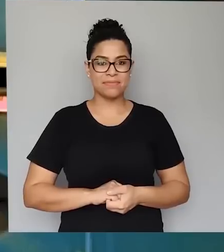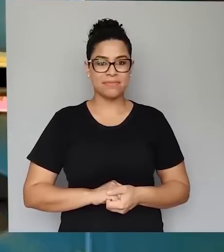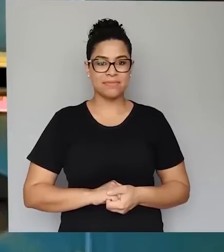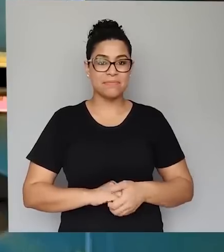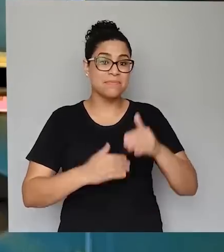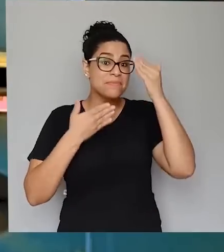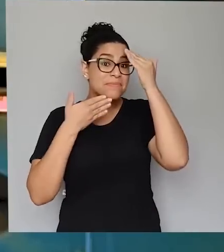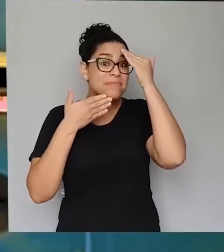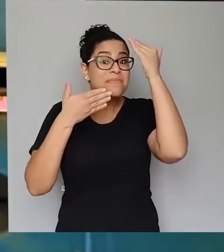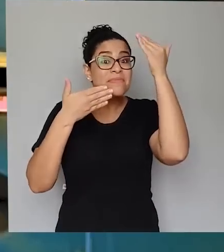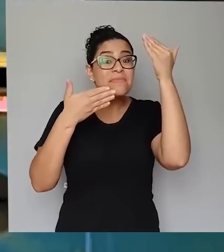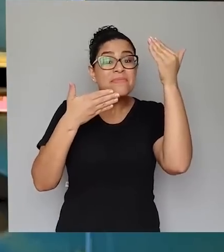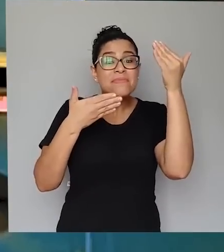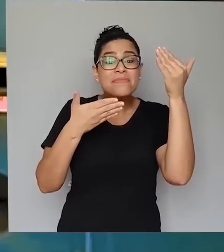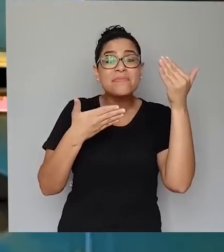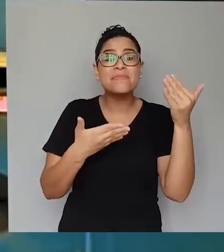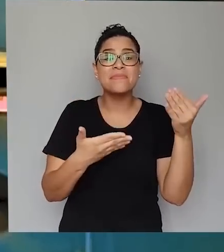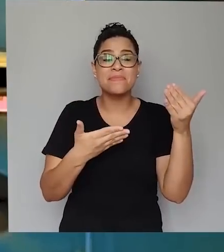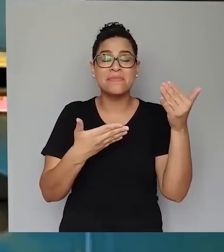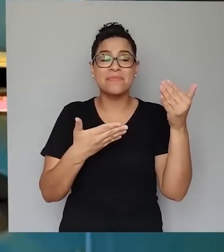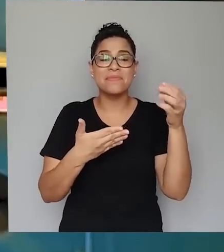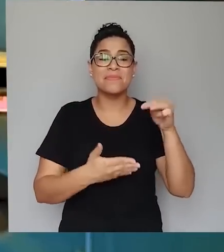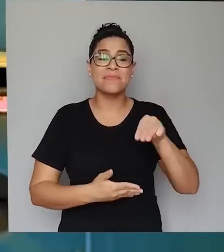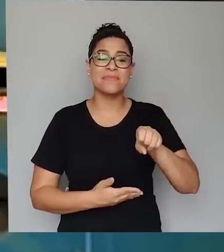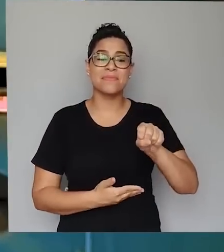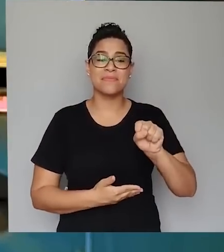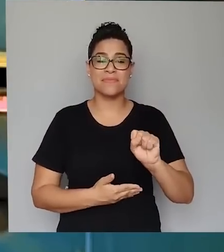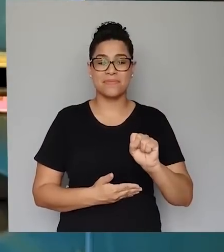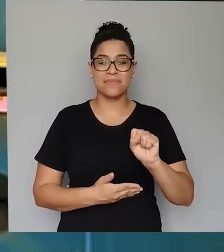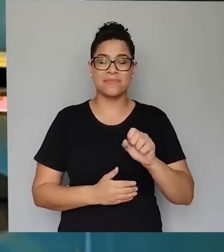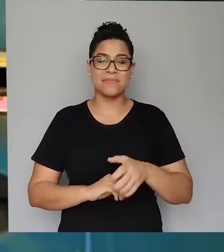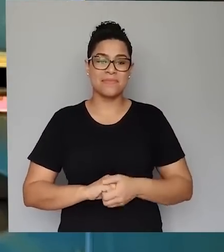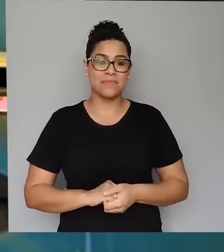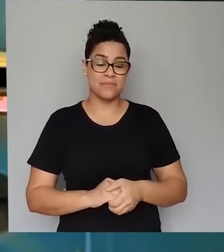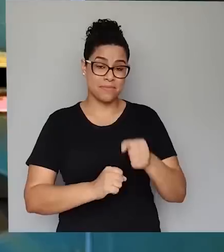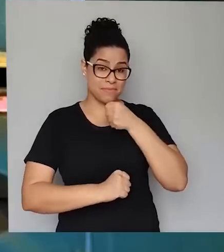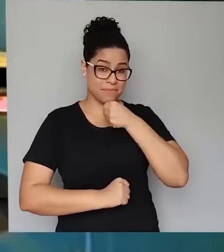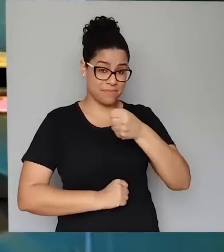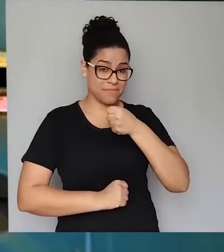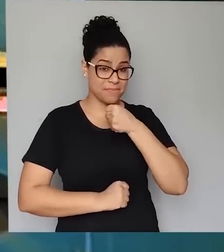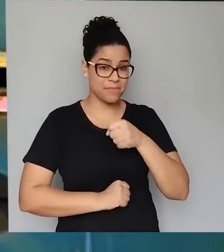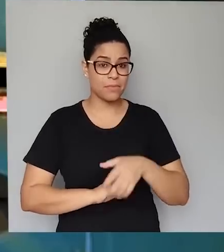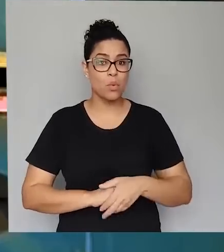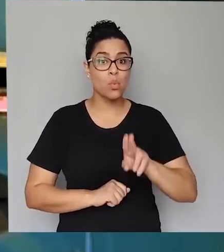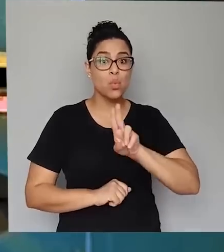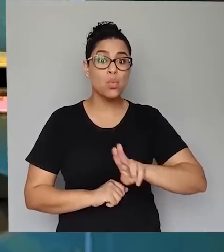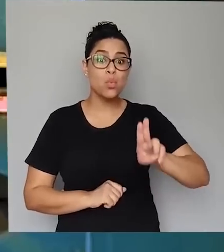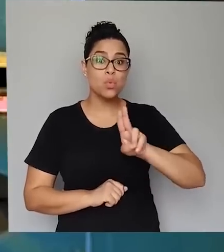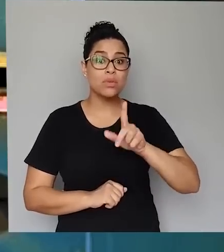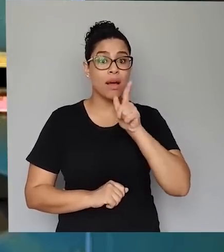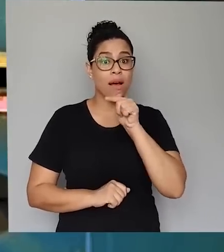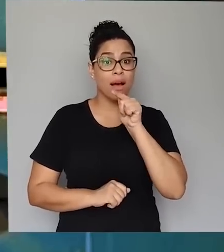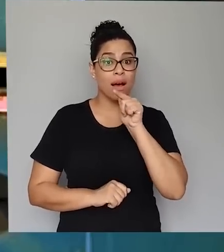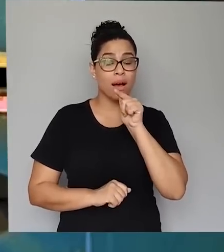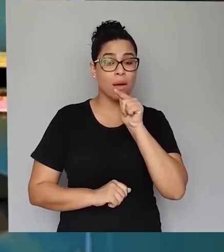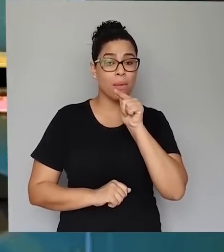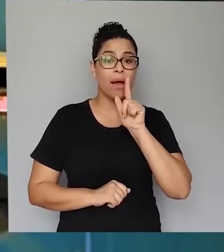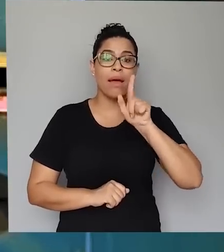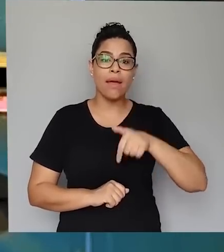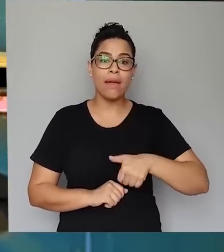Muito obrigada, Mr. Sands, pela entrevista. Preservar o water é um dever de todos em todo o